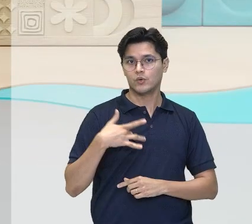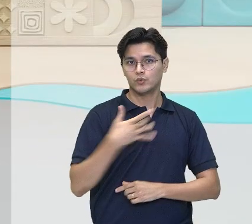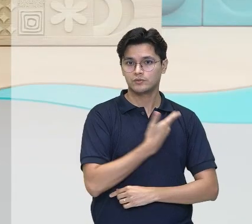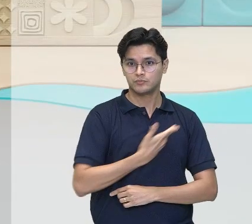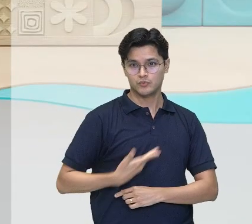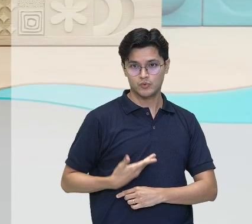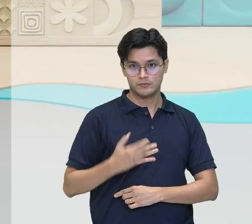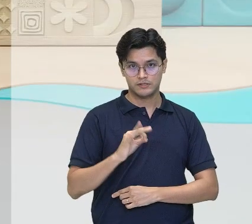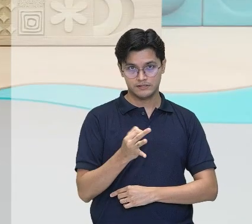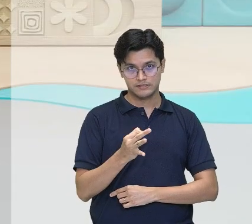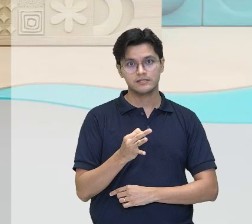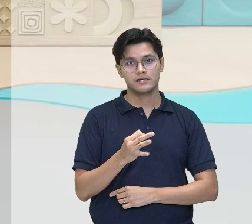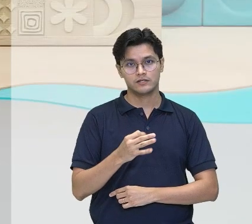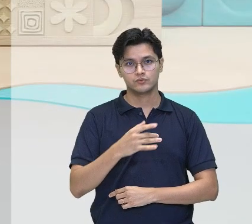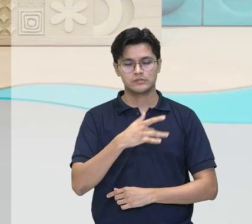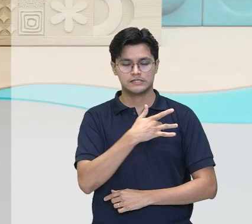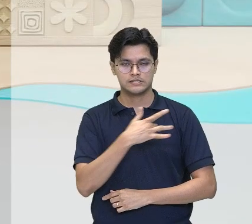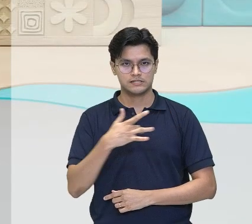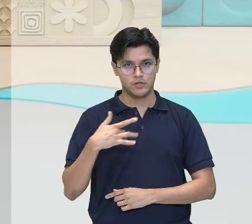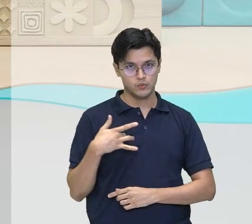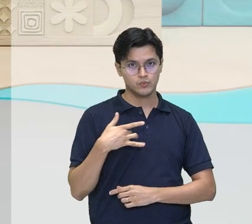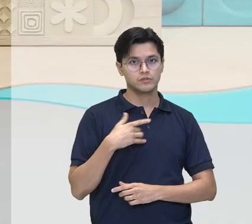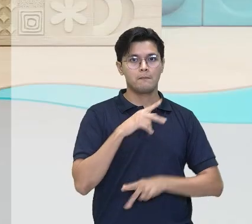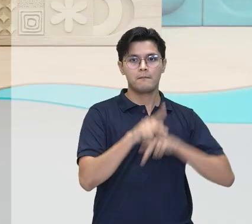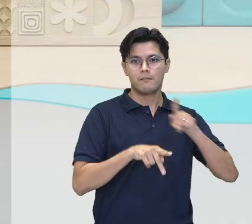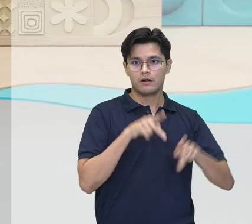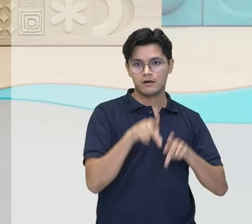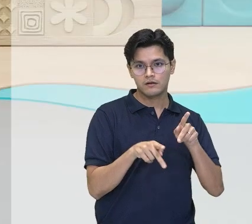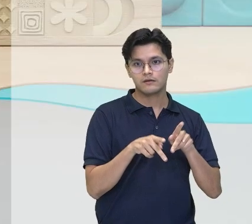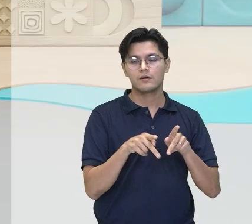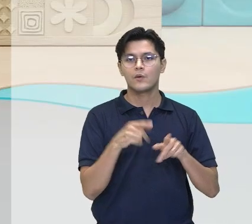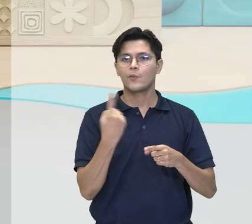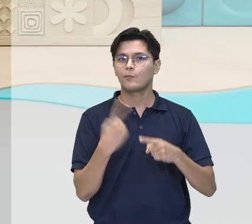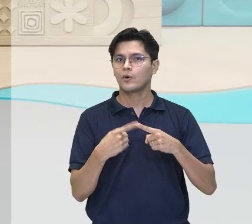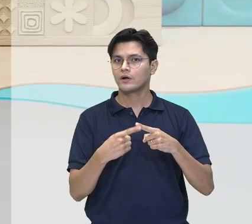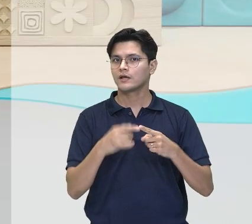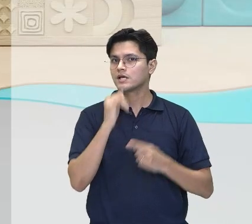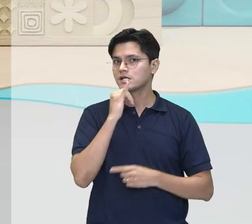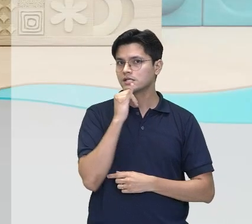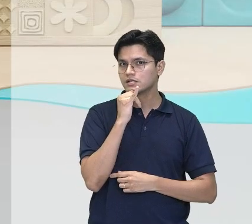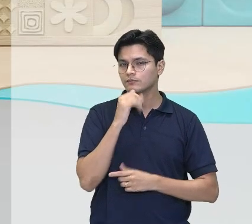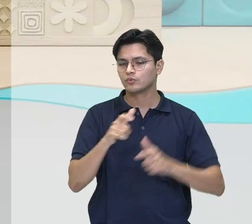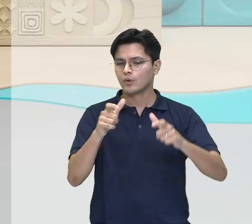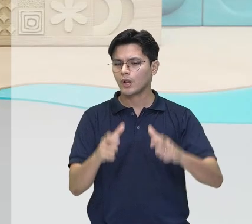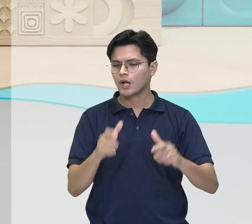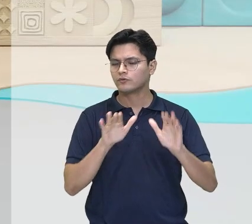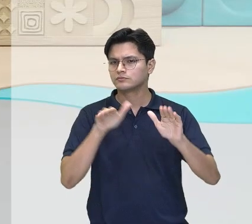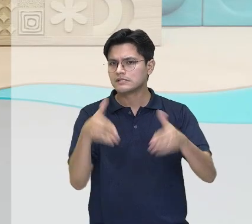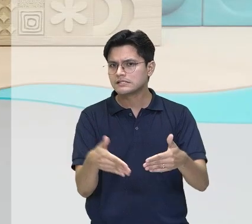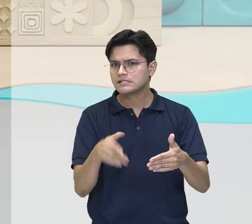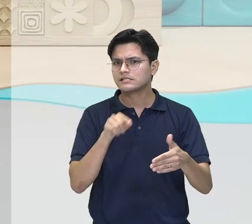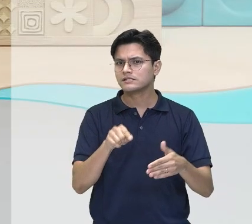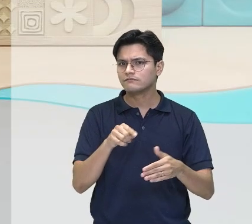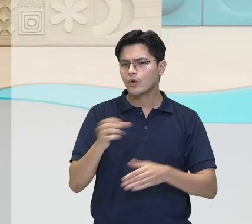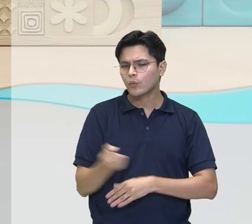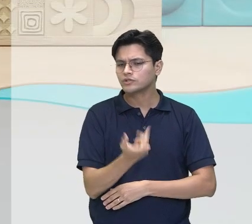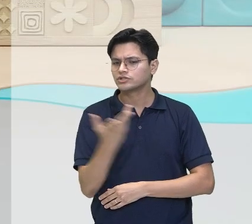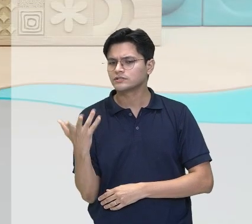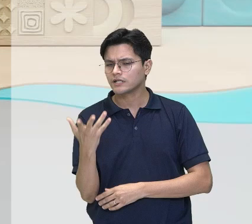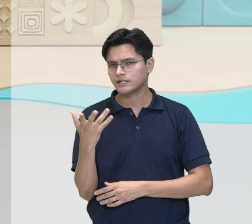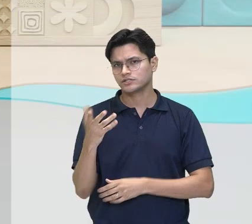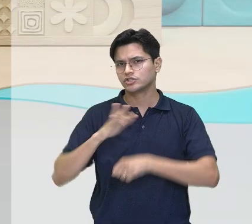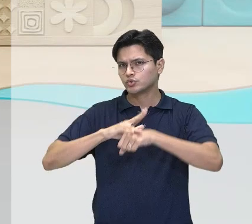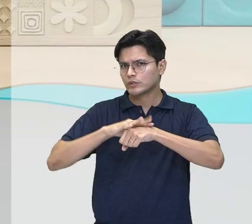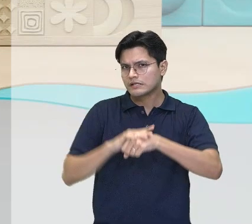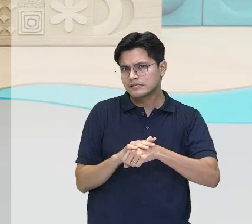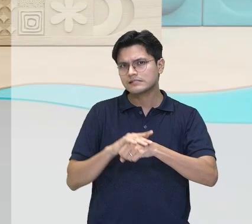determinado bairro, num determinado estado, a gente tem que tomar cuidado, porque a dengue a gente sabe que pode levar à morte, tá bom? Aí, olha